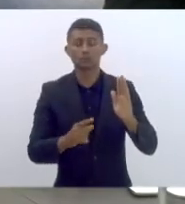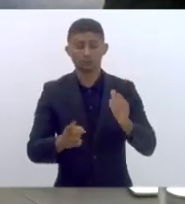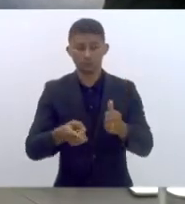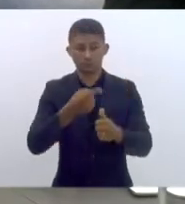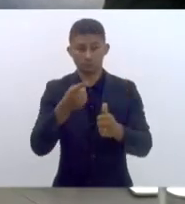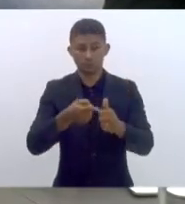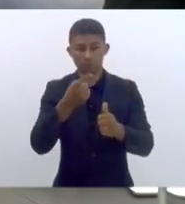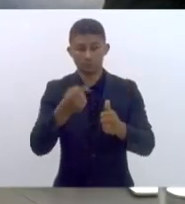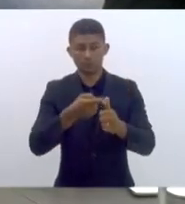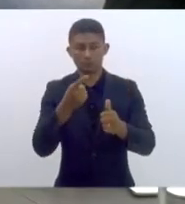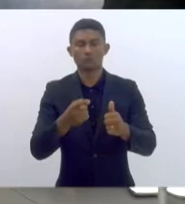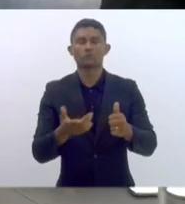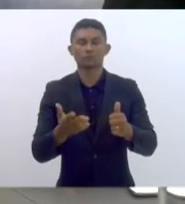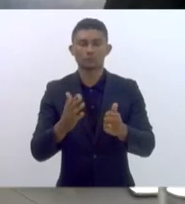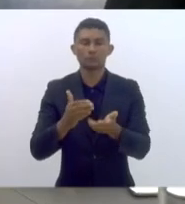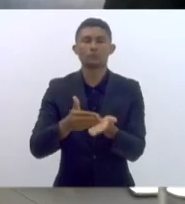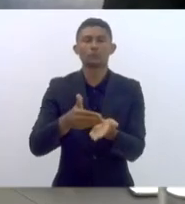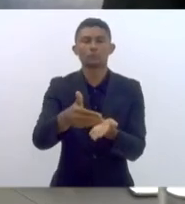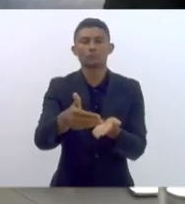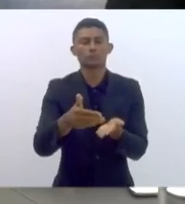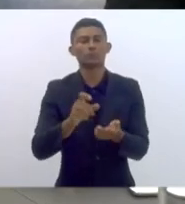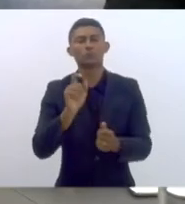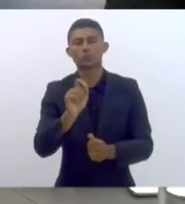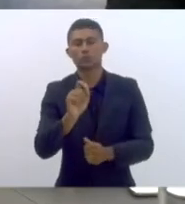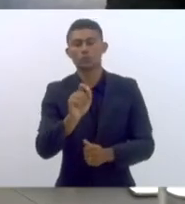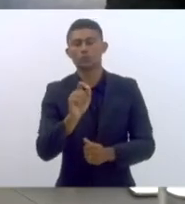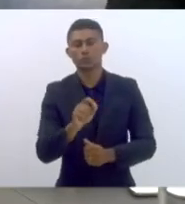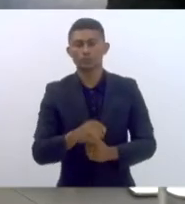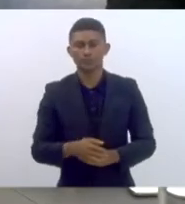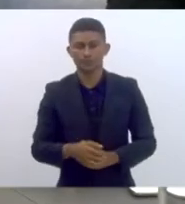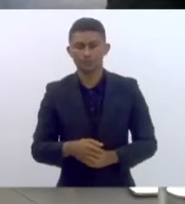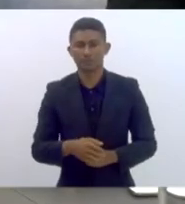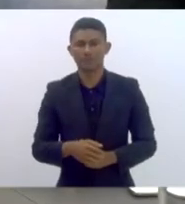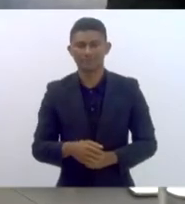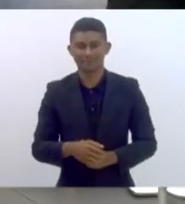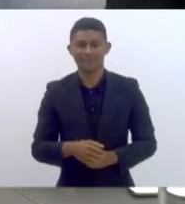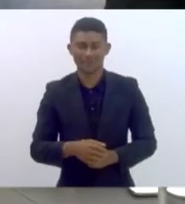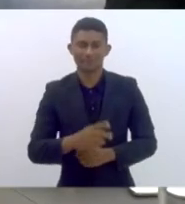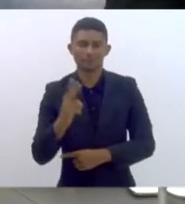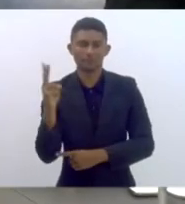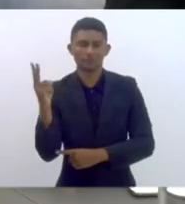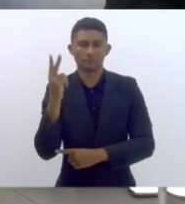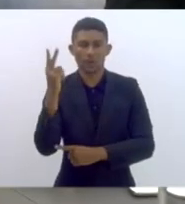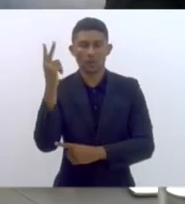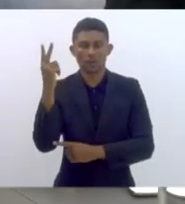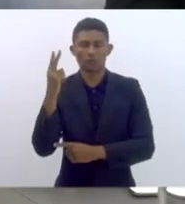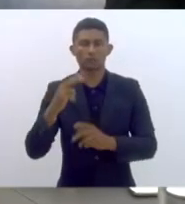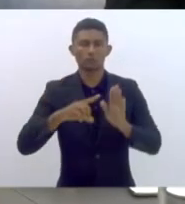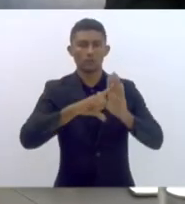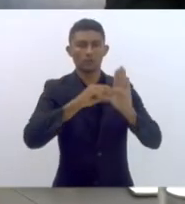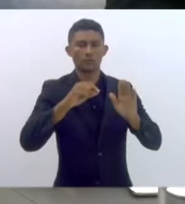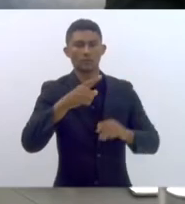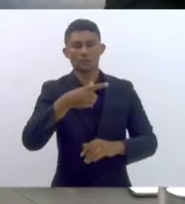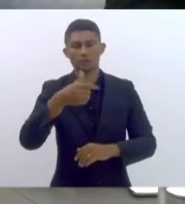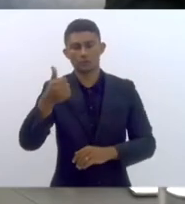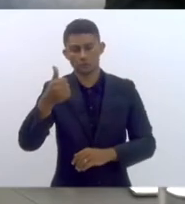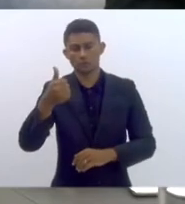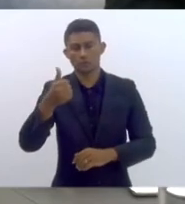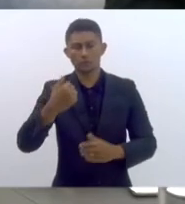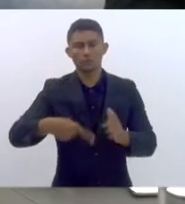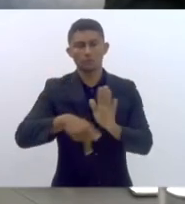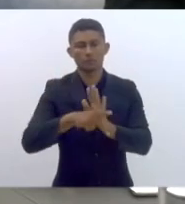receber, ele vai, já vai começar com um saldo, que são os saldos originários do artigo 21 da